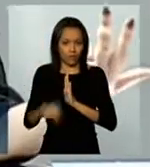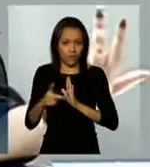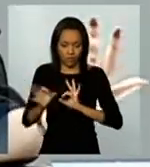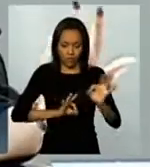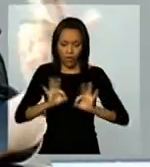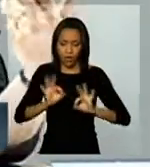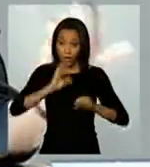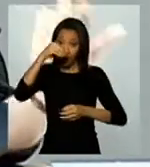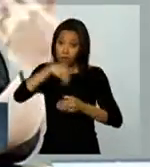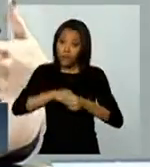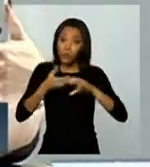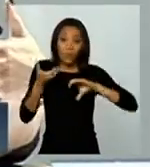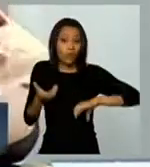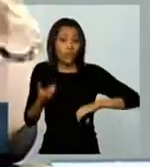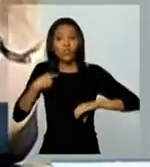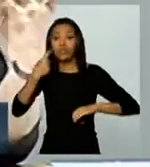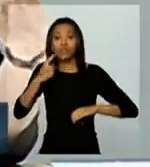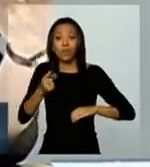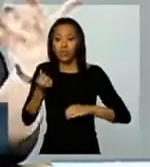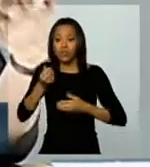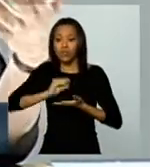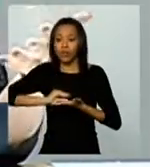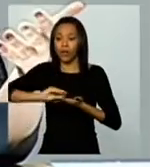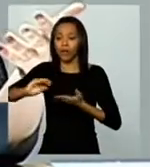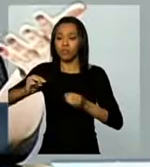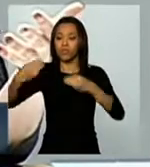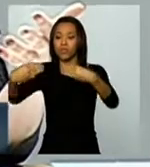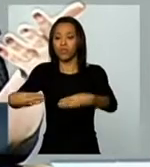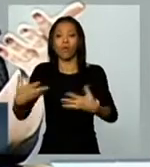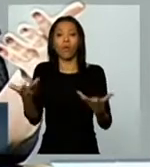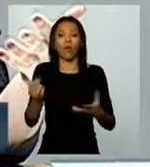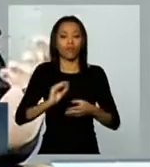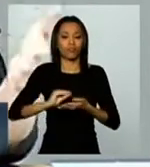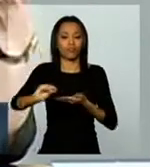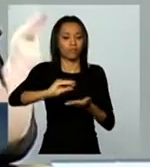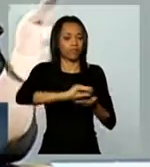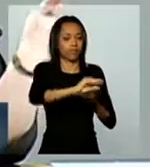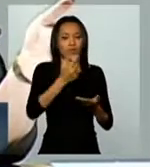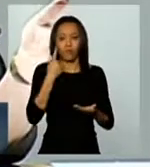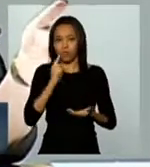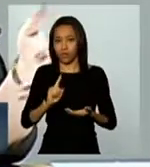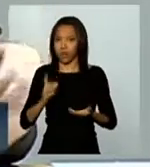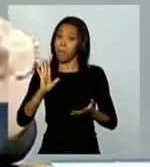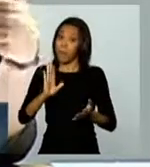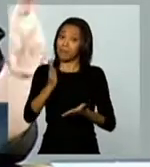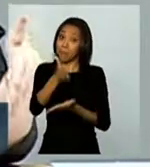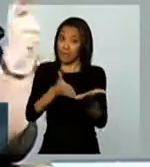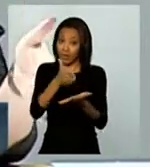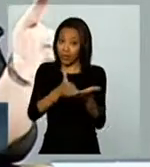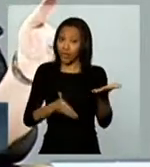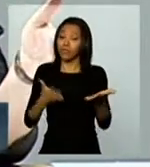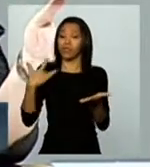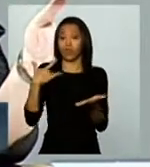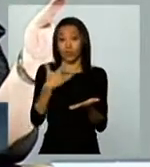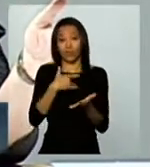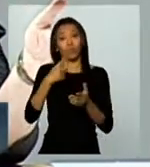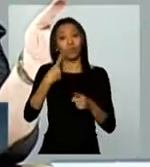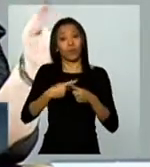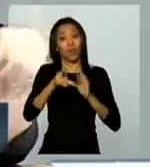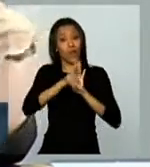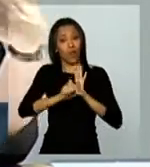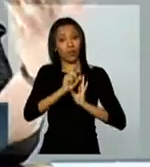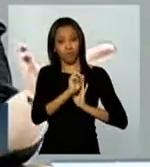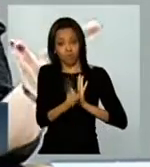ainda não sabe em que ministério é. A única informação que nós podemos dar nesse momento é que metade é na saúde, porque a lei obriga que assim